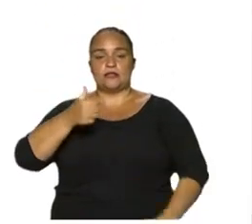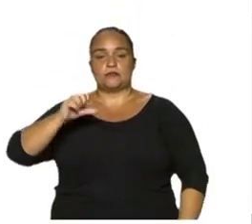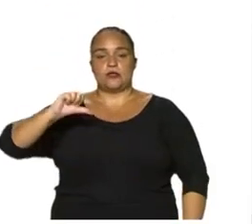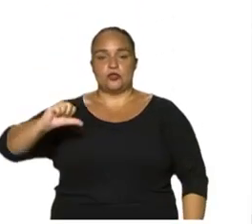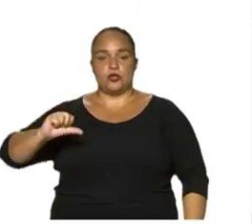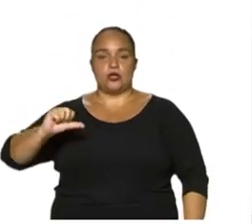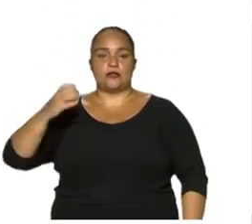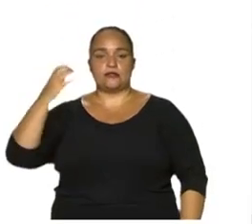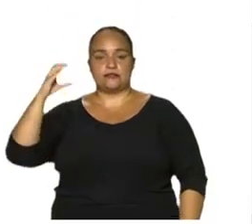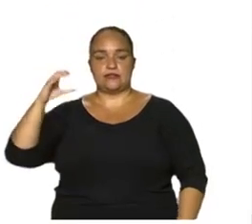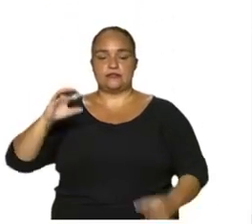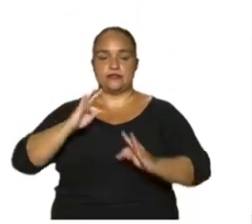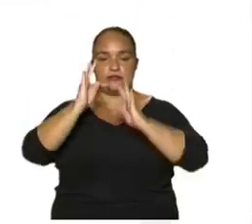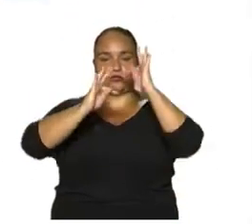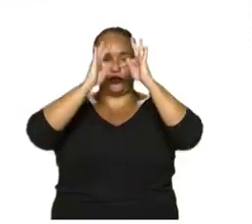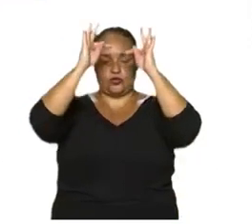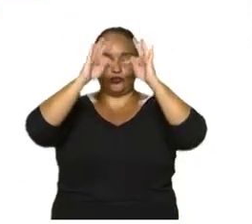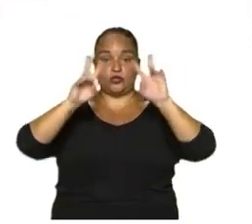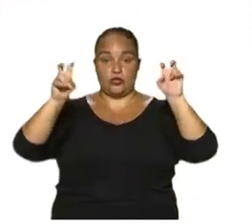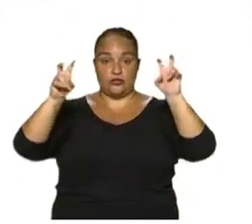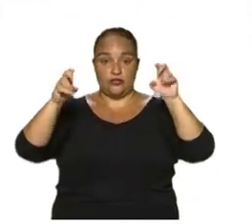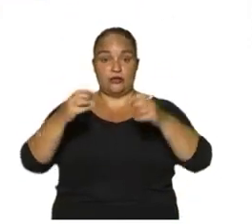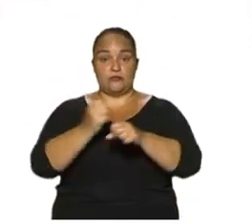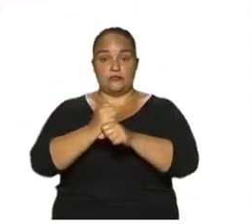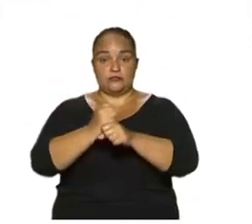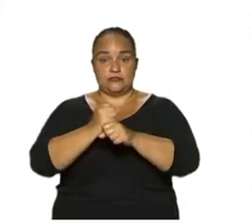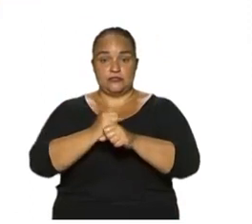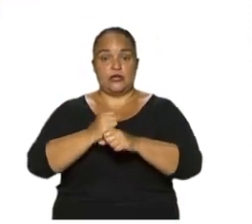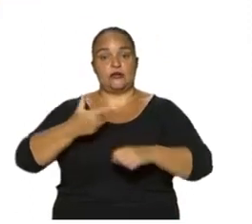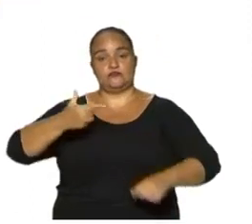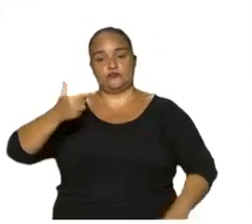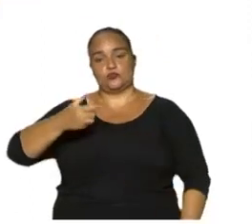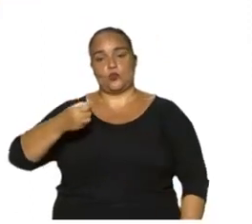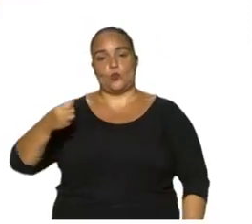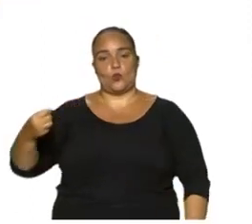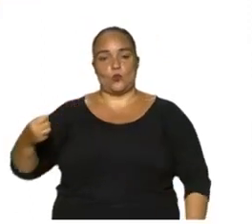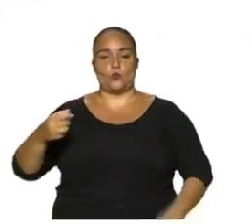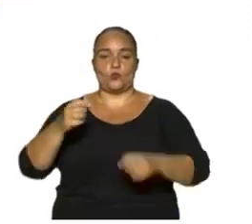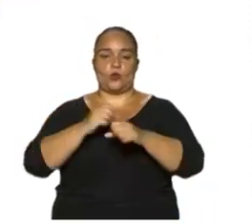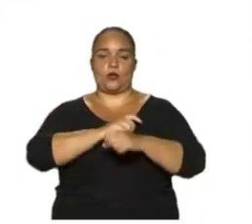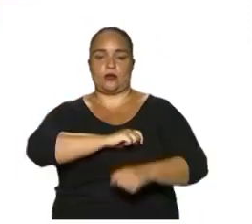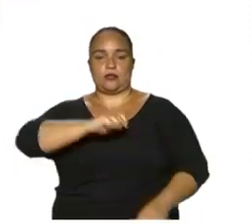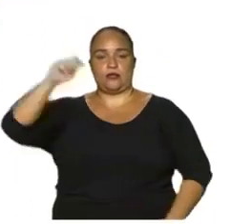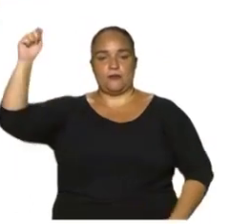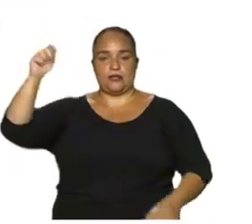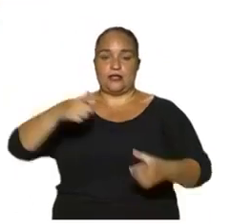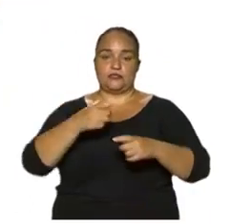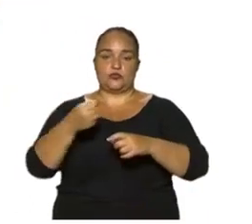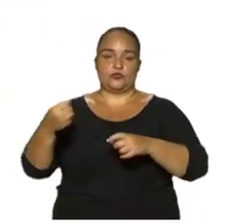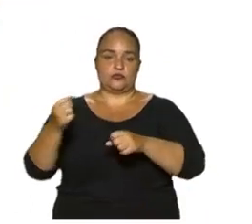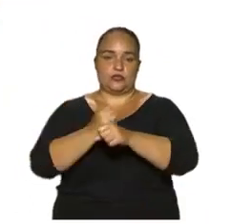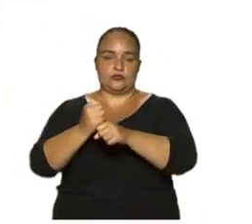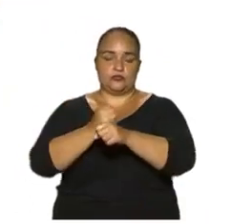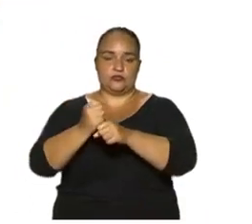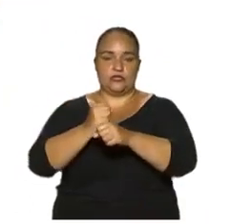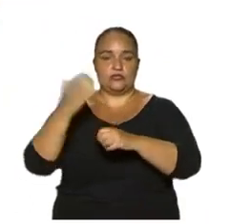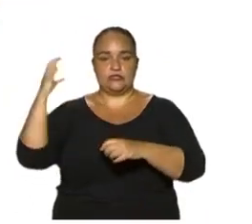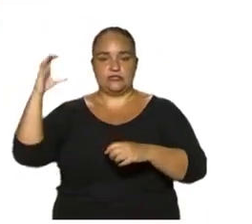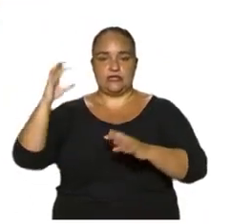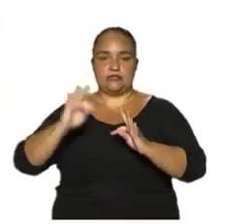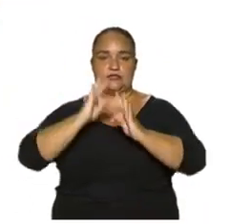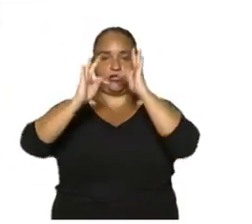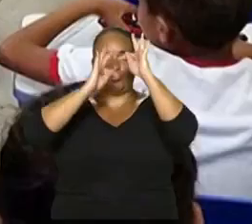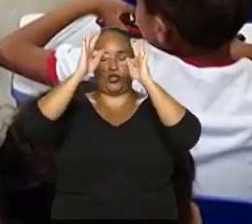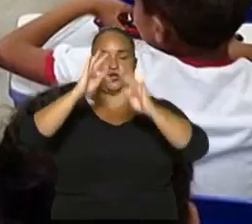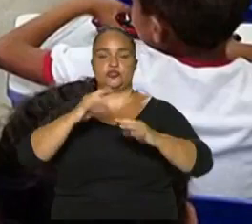Ciência e Tecnologia. O tema este ano é Bicentenário da Independência, 200 anos de ciência, tecnologia e inovação no